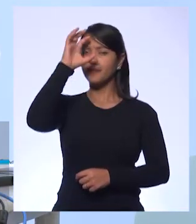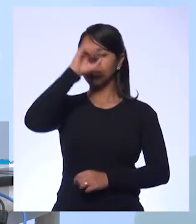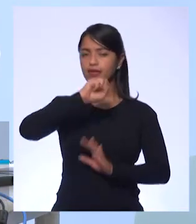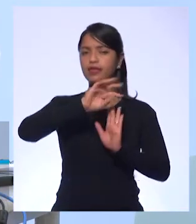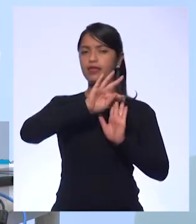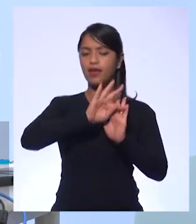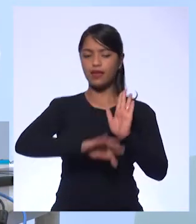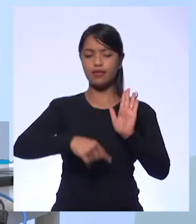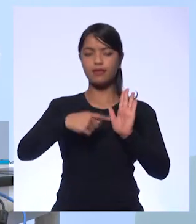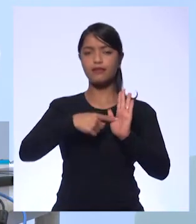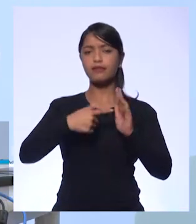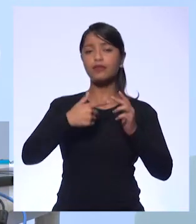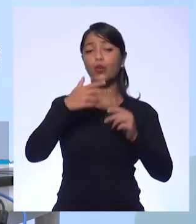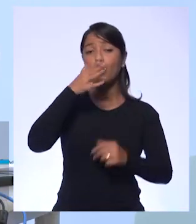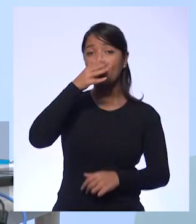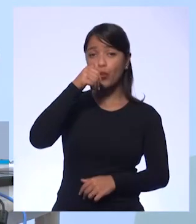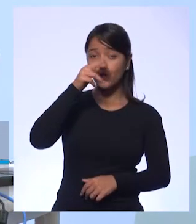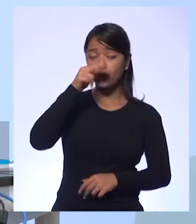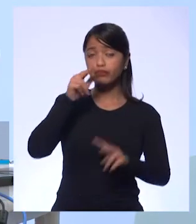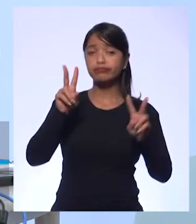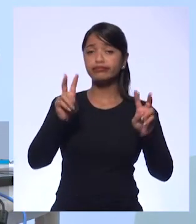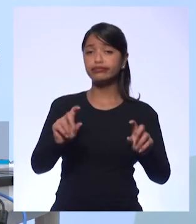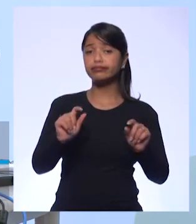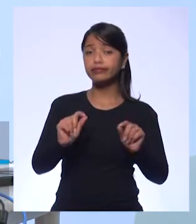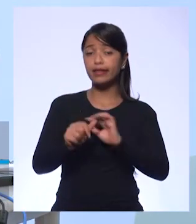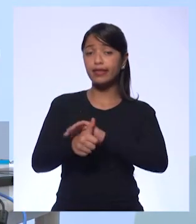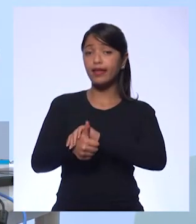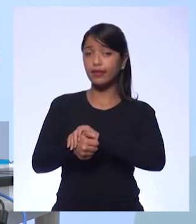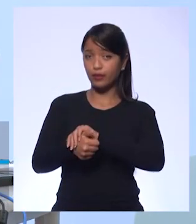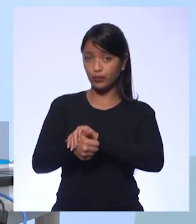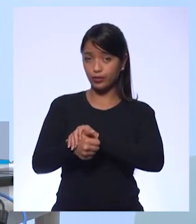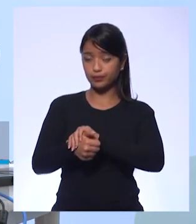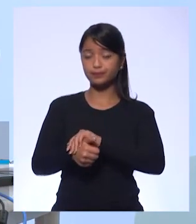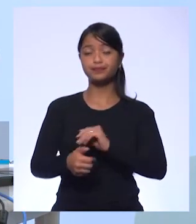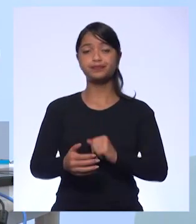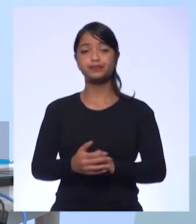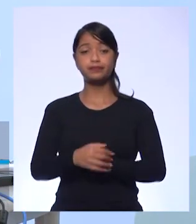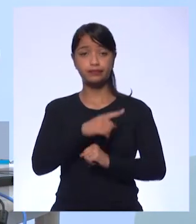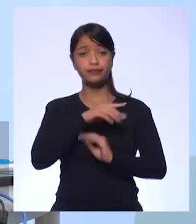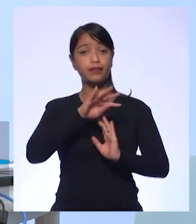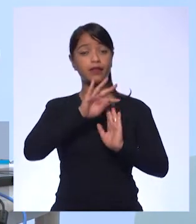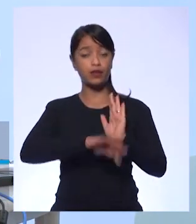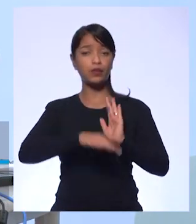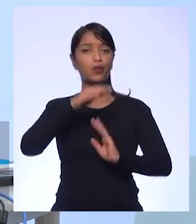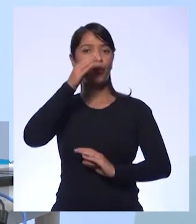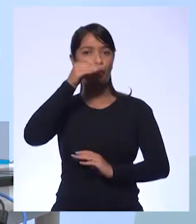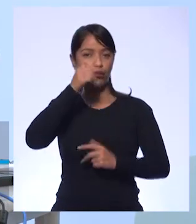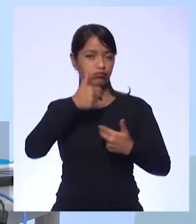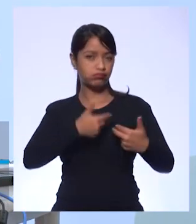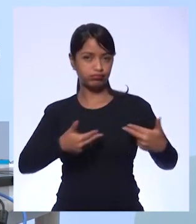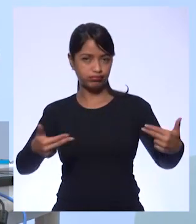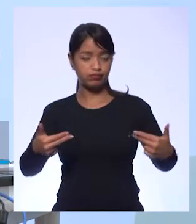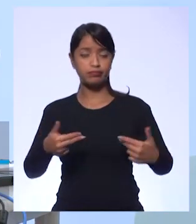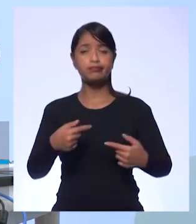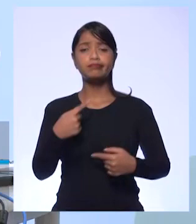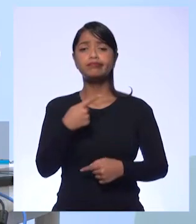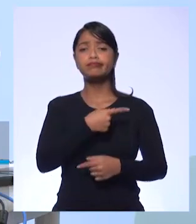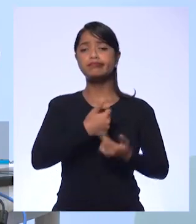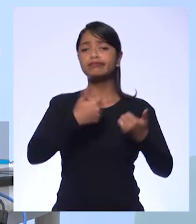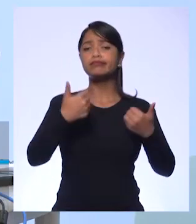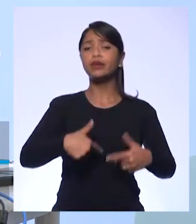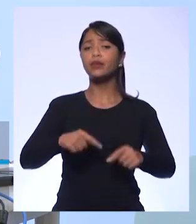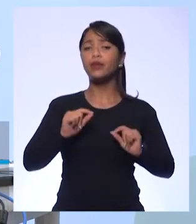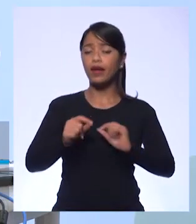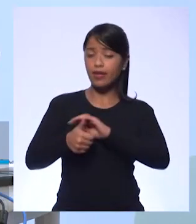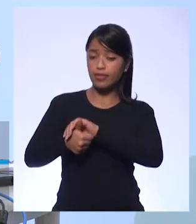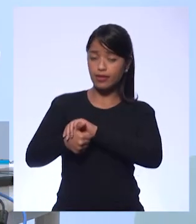da tartaruga Rofesh, ok? Ali era um texto de curiosidades, porque estava falando que ela vivia em cativeiro,